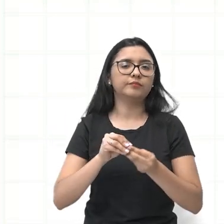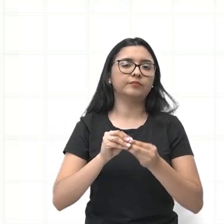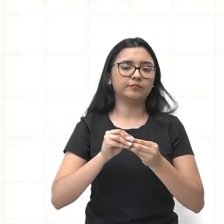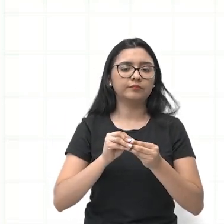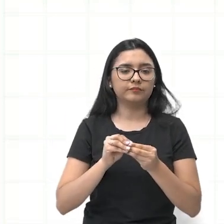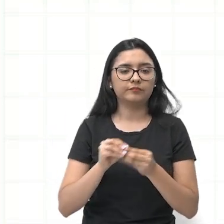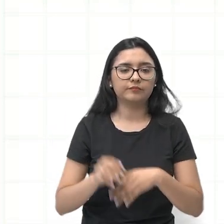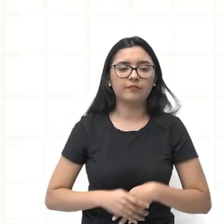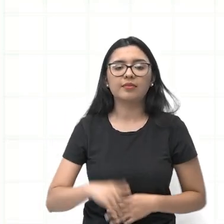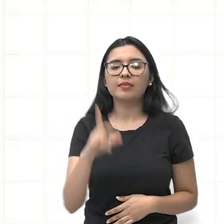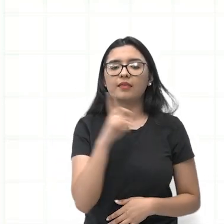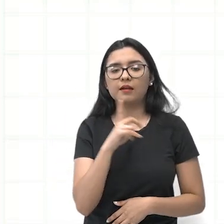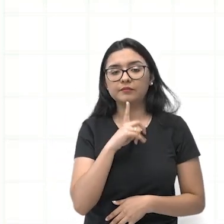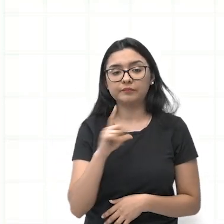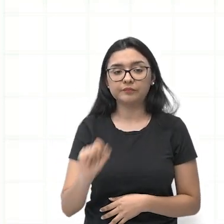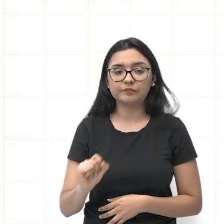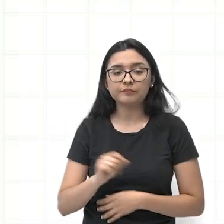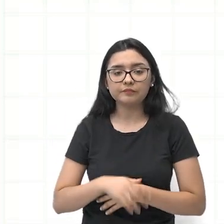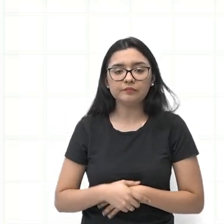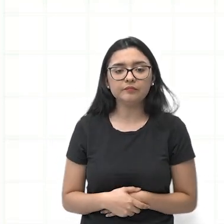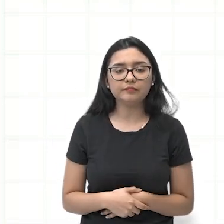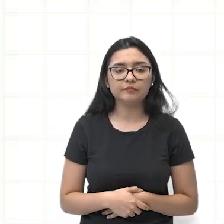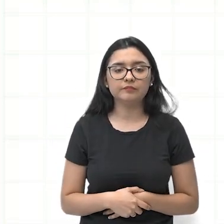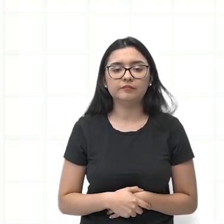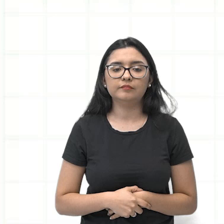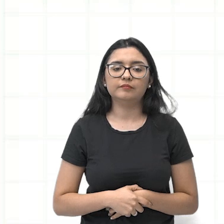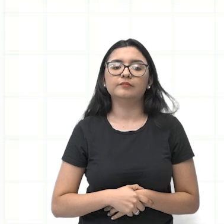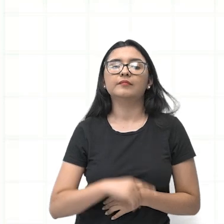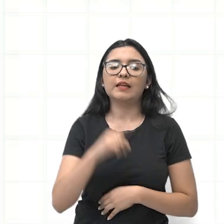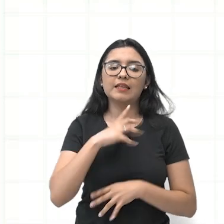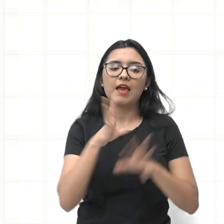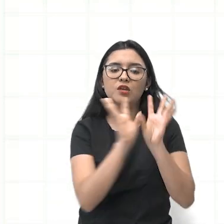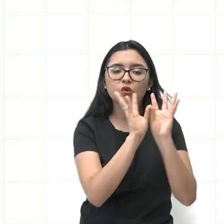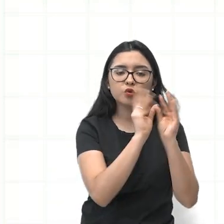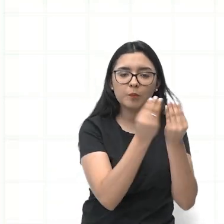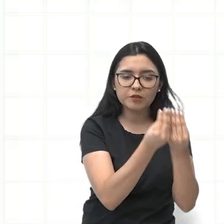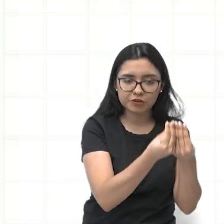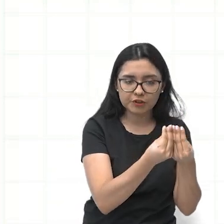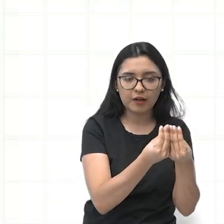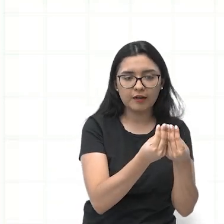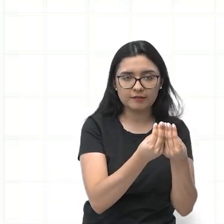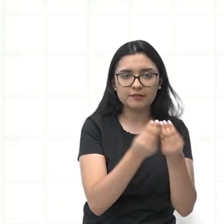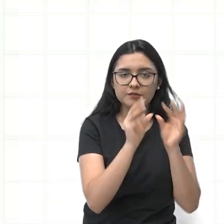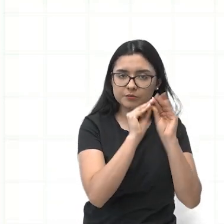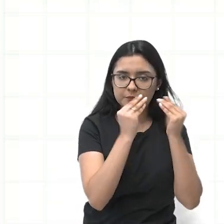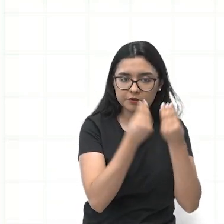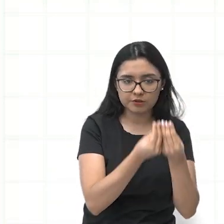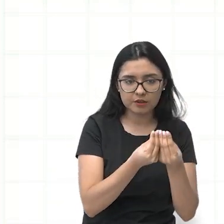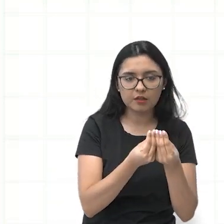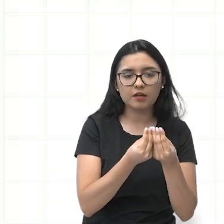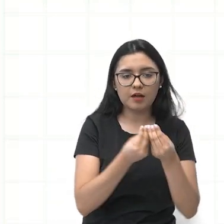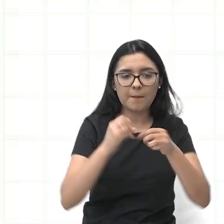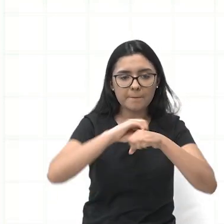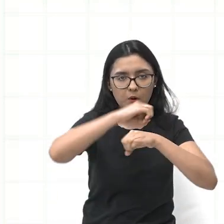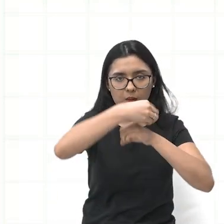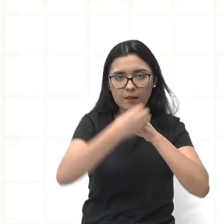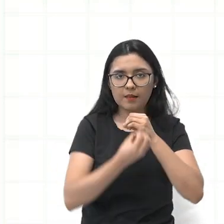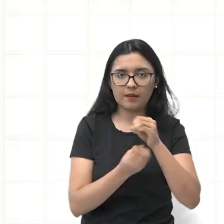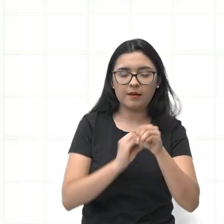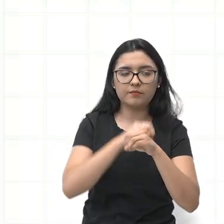imagem. Nós temos aqui, ó, as substâncias odoríferas, as